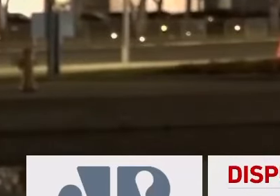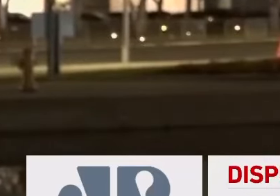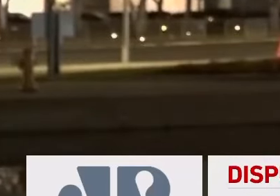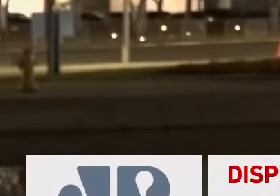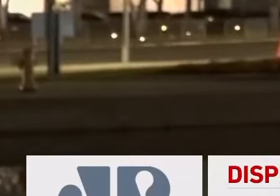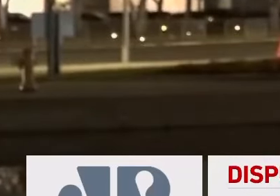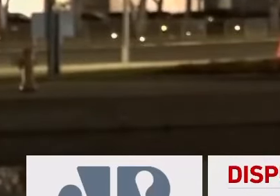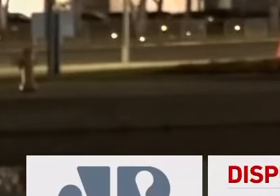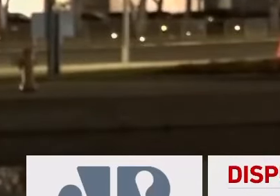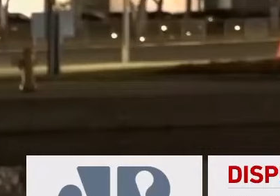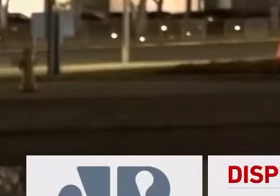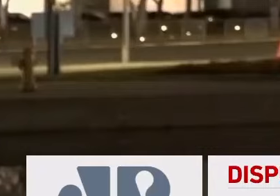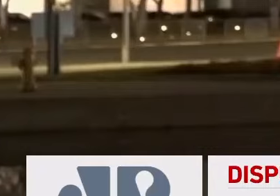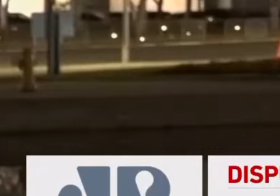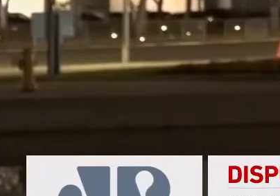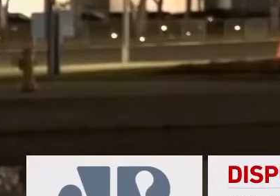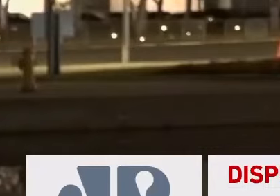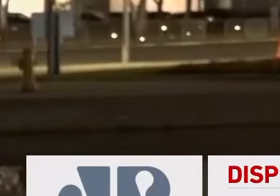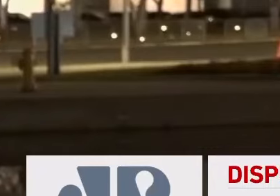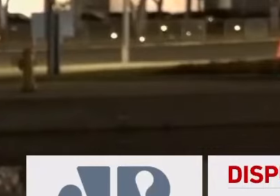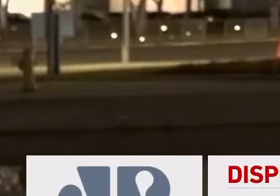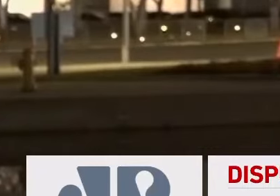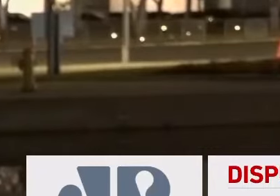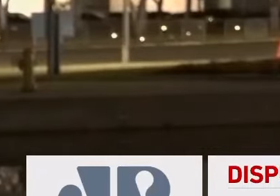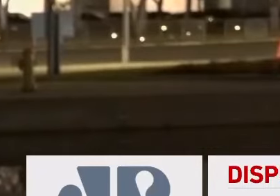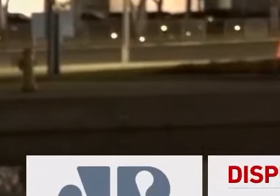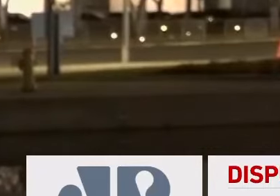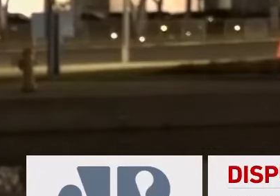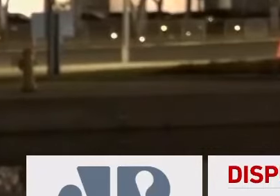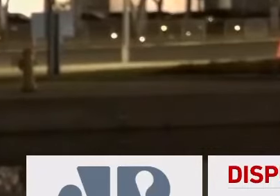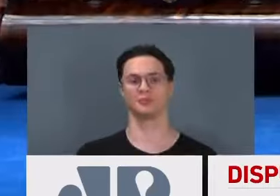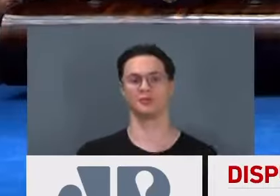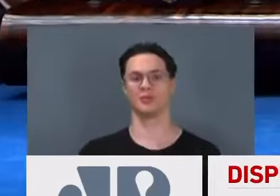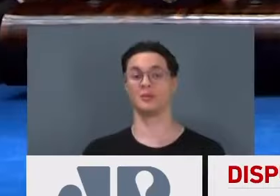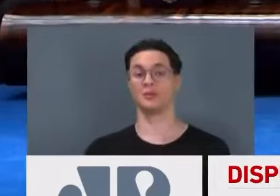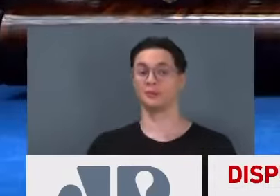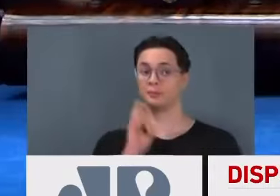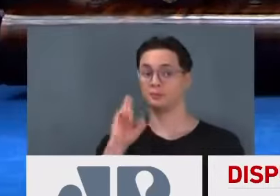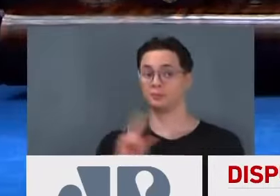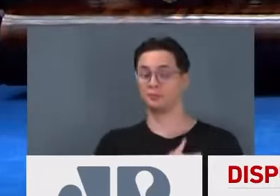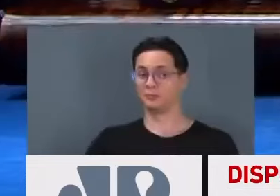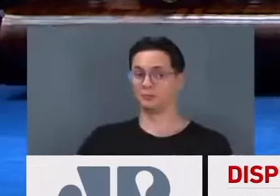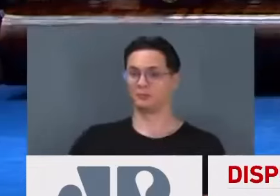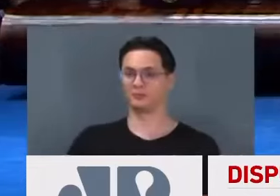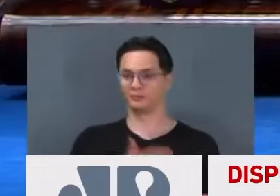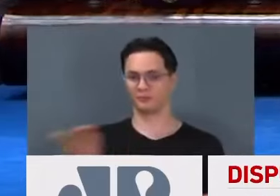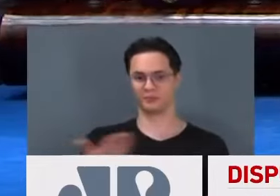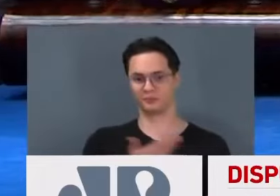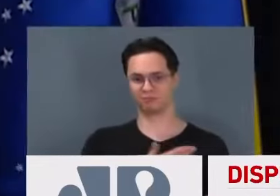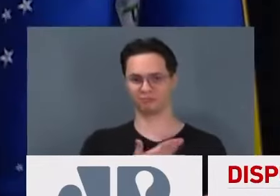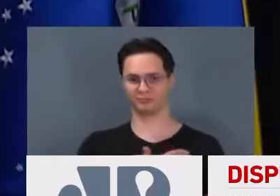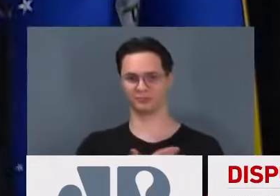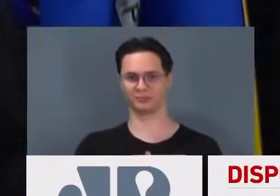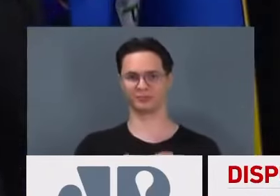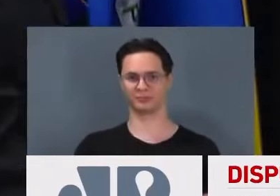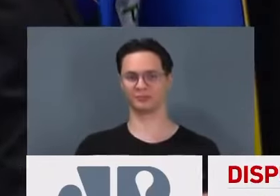tentativa de viabilizar um desses nomes, de Soraya e de Elisiane. Inclusive, a senadora Soraya já tem